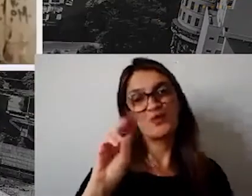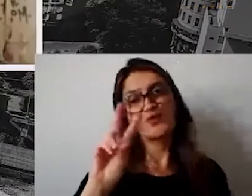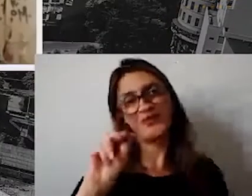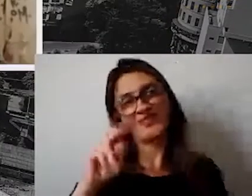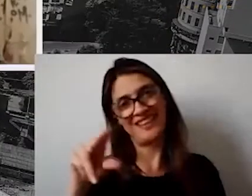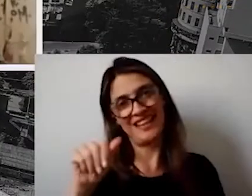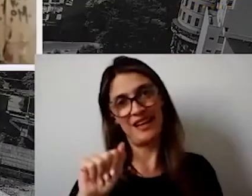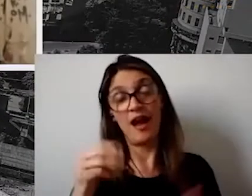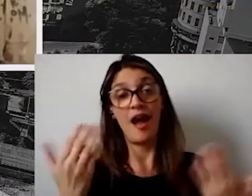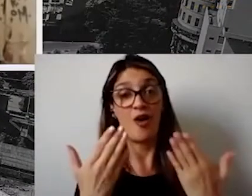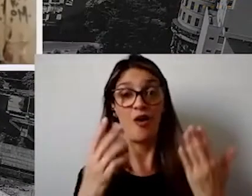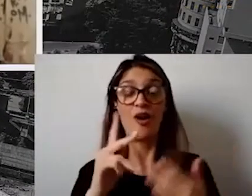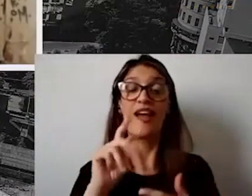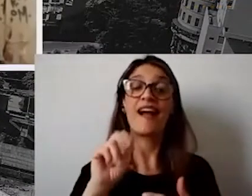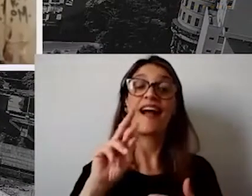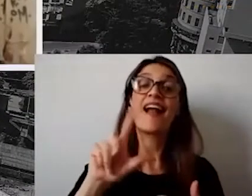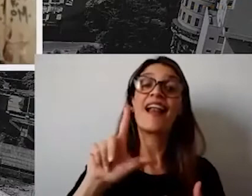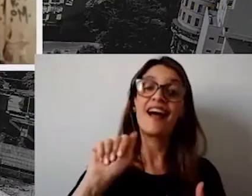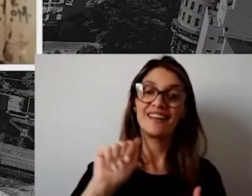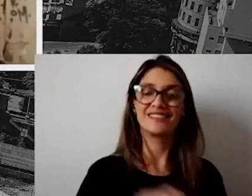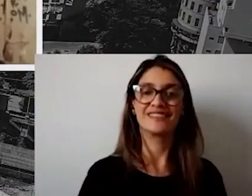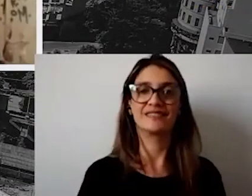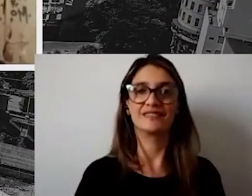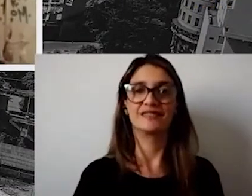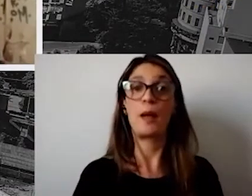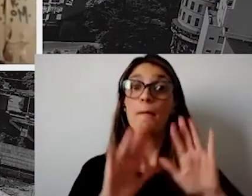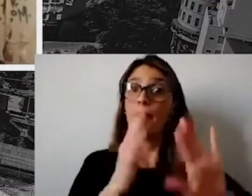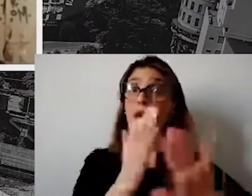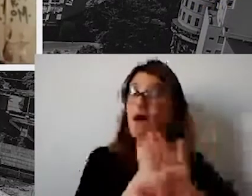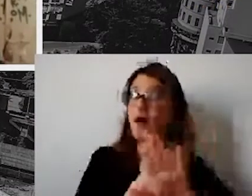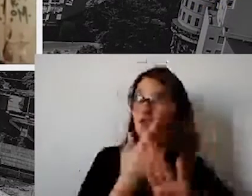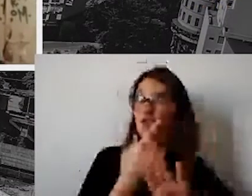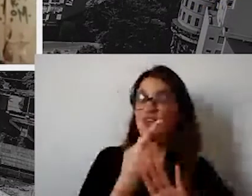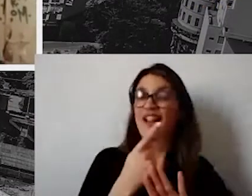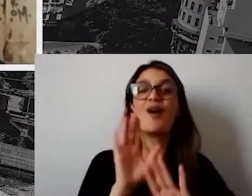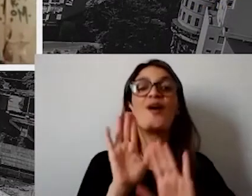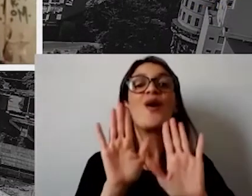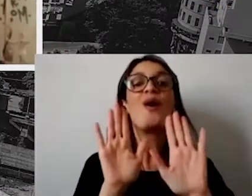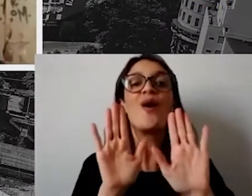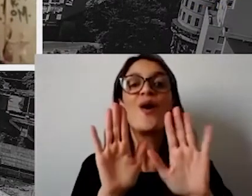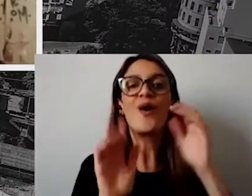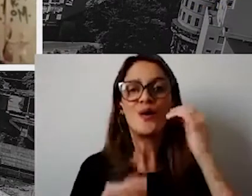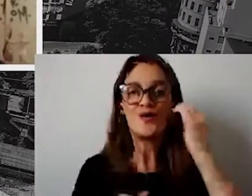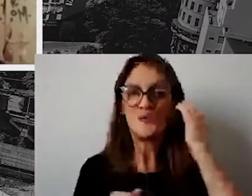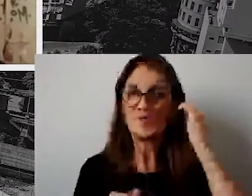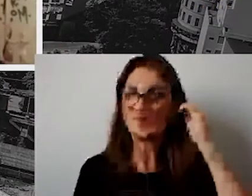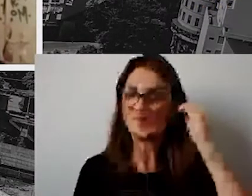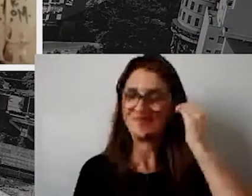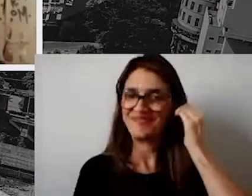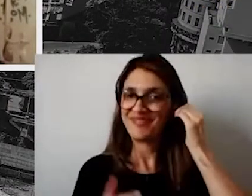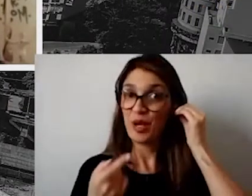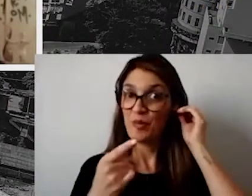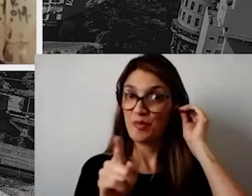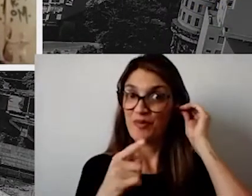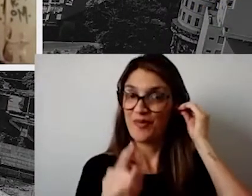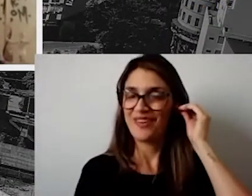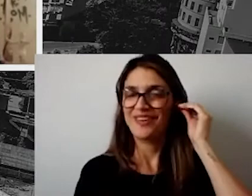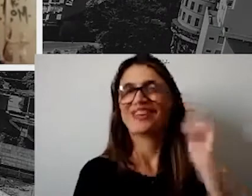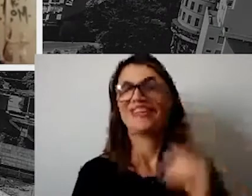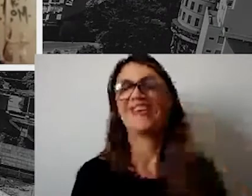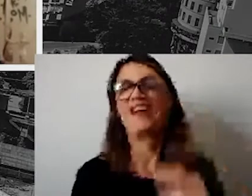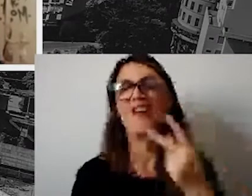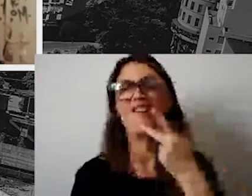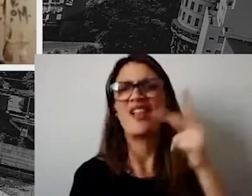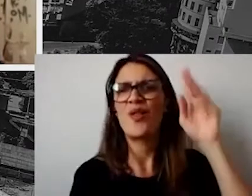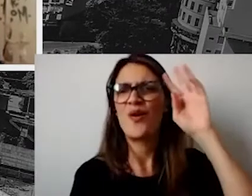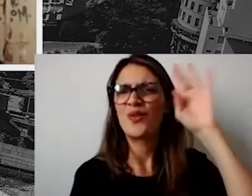para a Carla. Tá ok, Carla? E antes de passar para a Carla, para fazer uma provocação para a Giovana aqui, que falou do sonho,